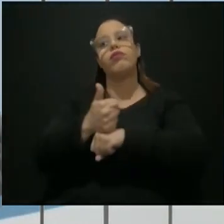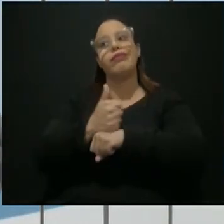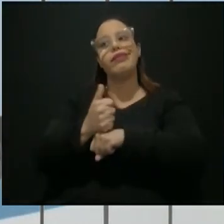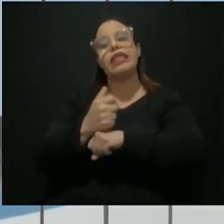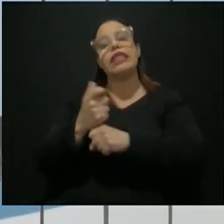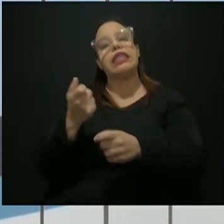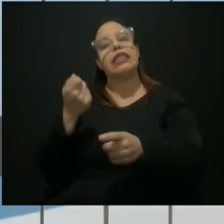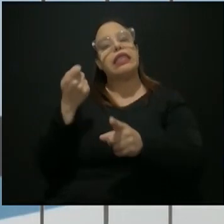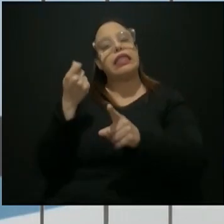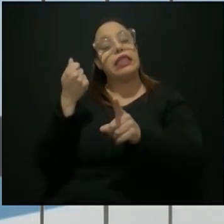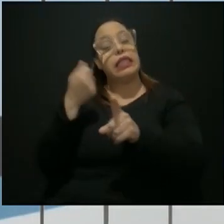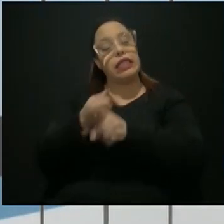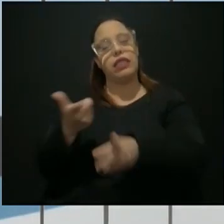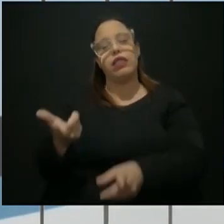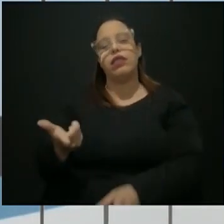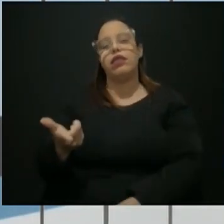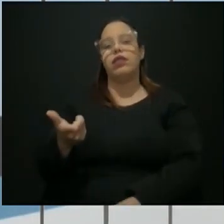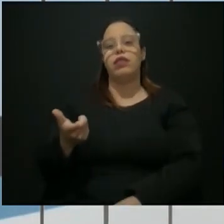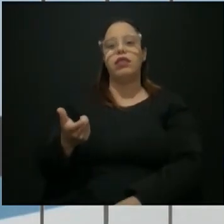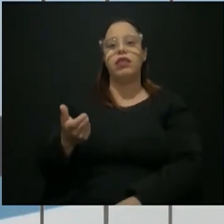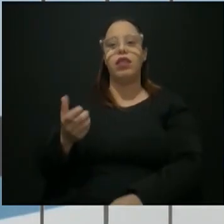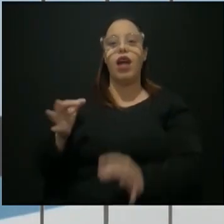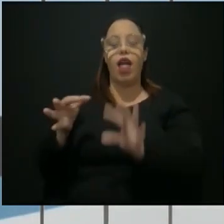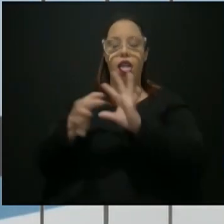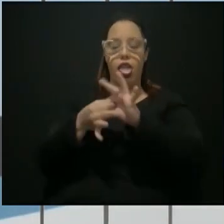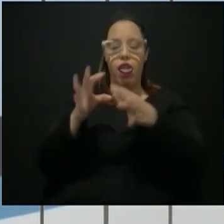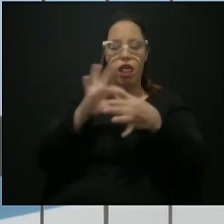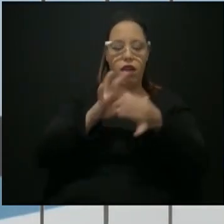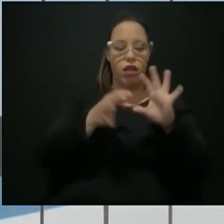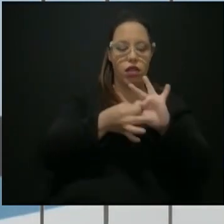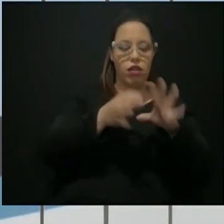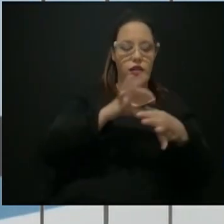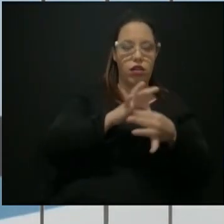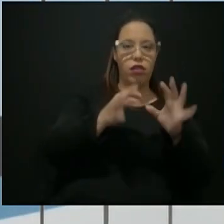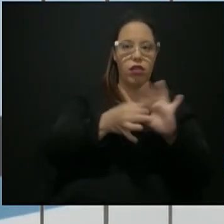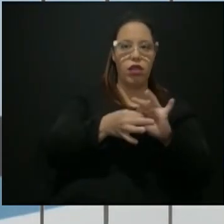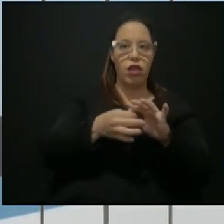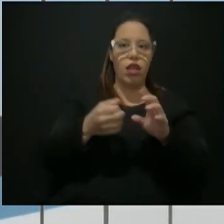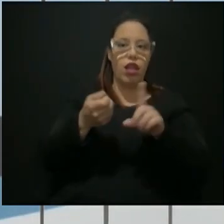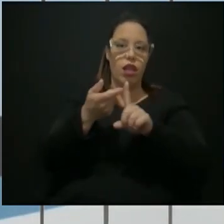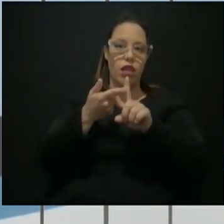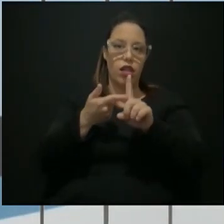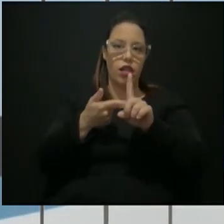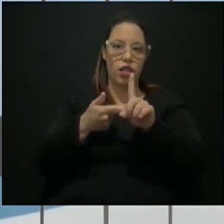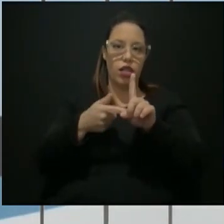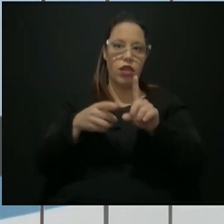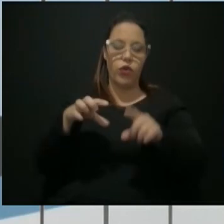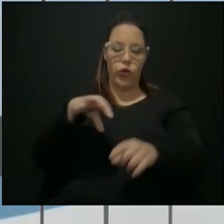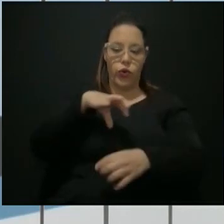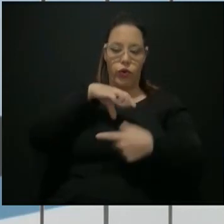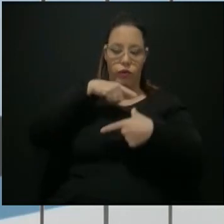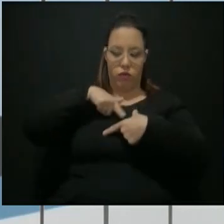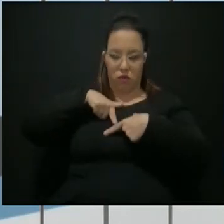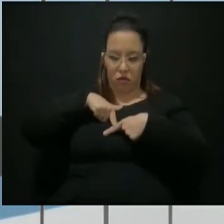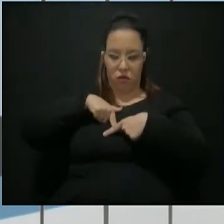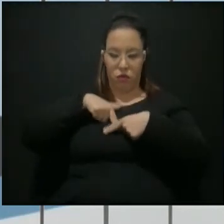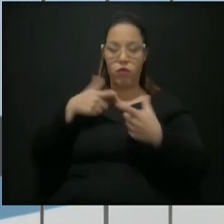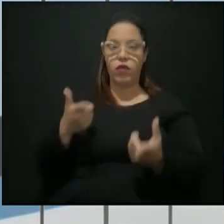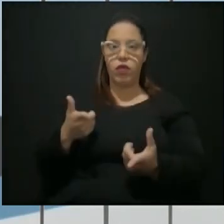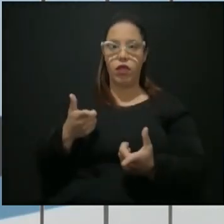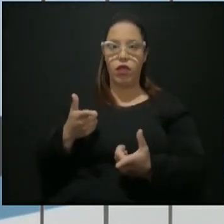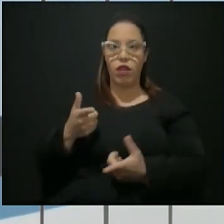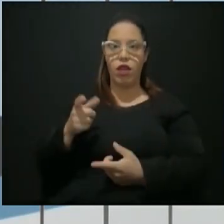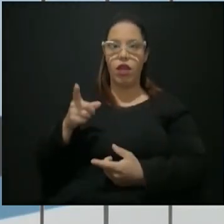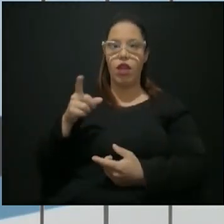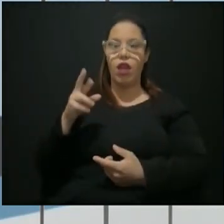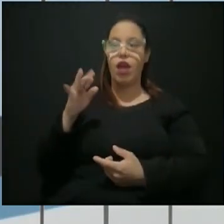está vendo aí, período de Olimpíadas, né? Os atletas com lesões, né? A própria medalhista, nossa grande medalhista, a Rebeca, né? Agora